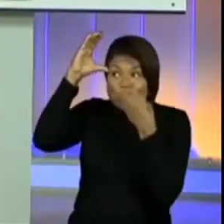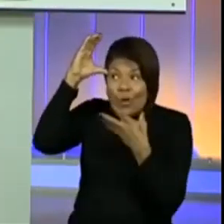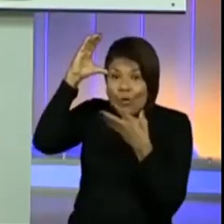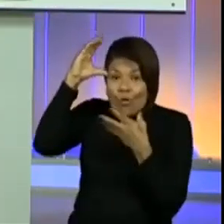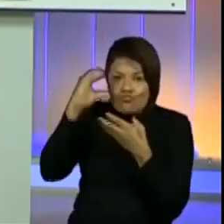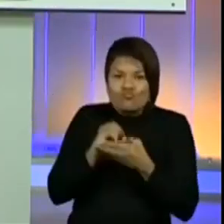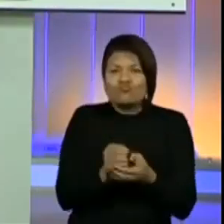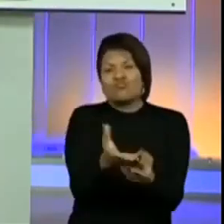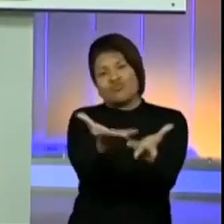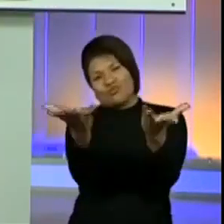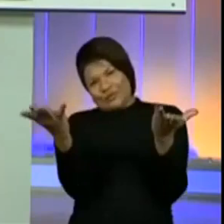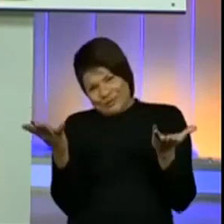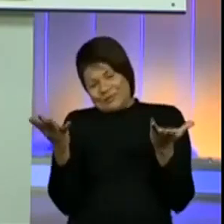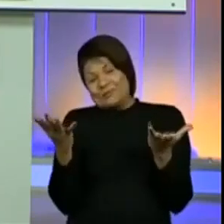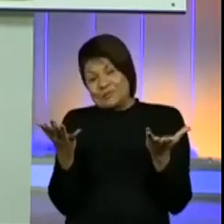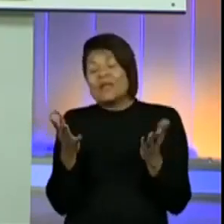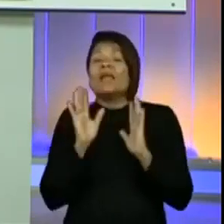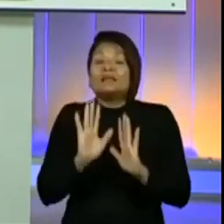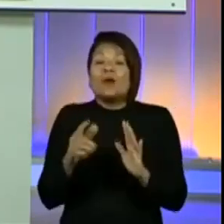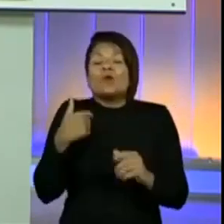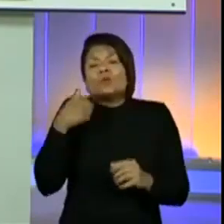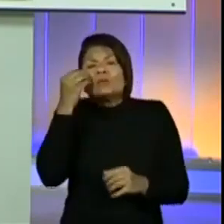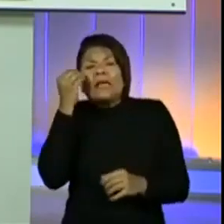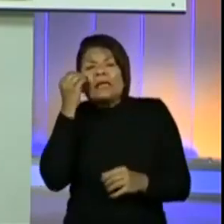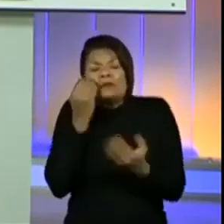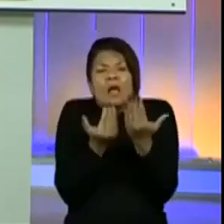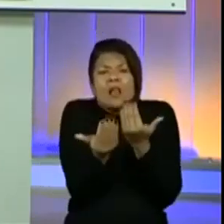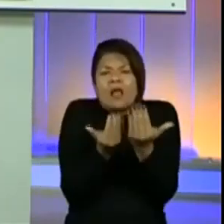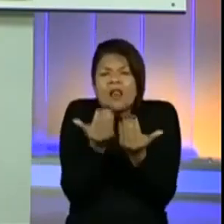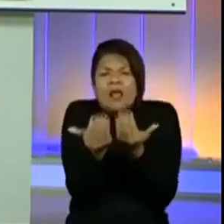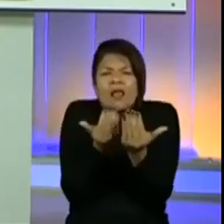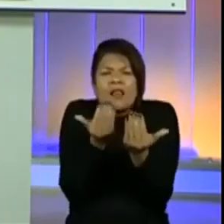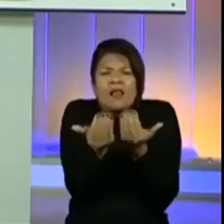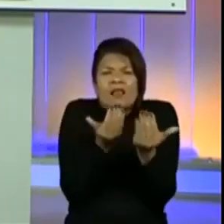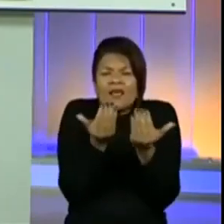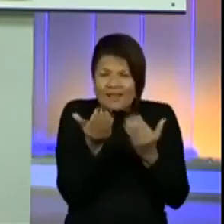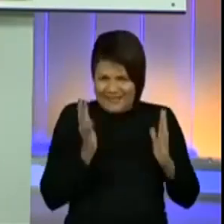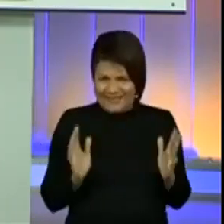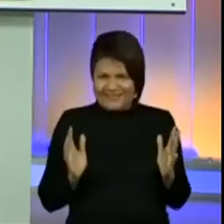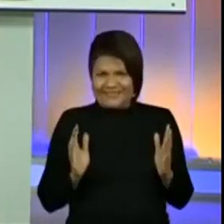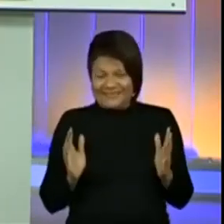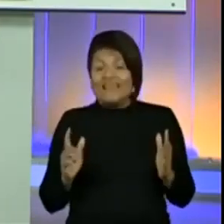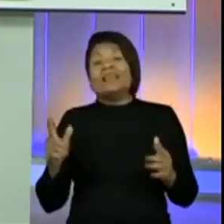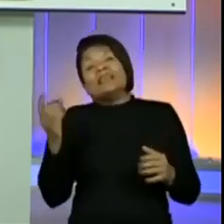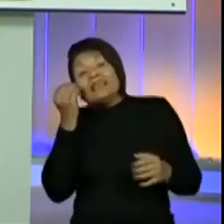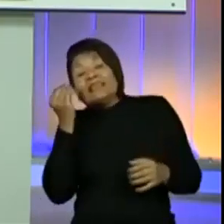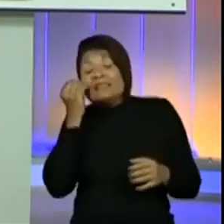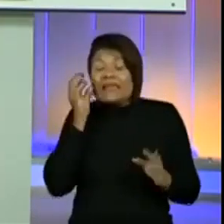compartilhado. O que eu tento criar aqui é uma relação de quebra e